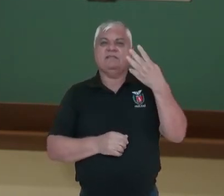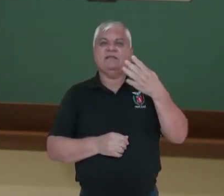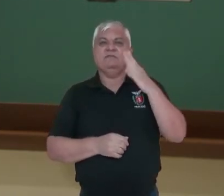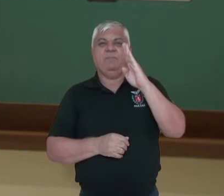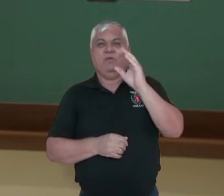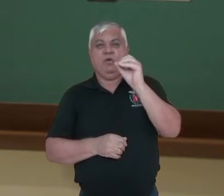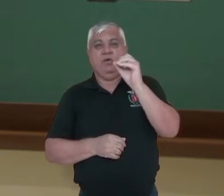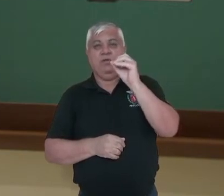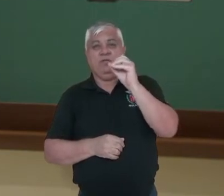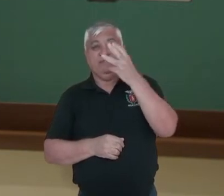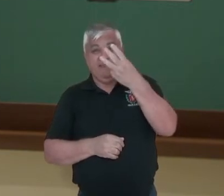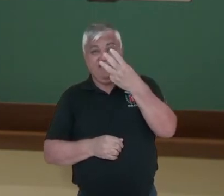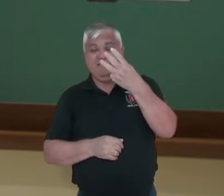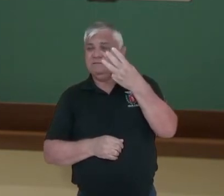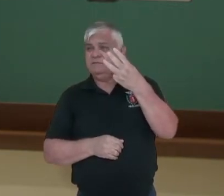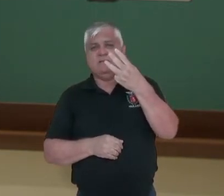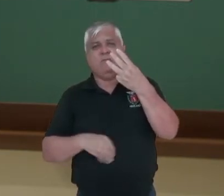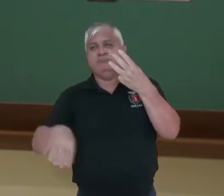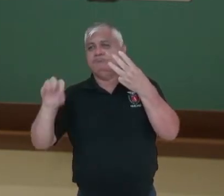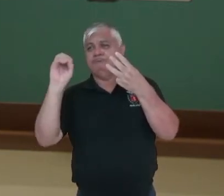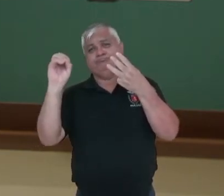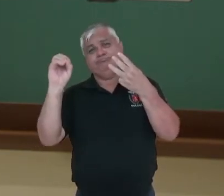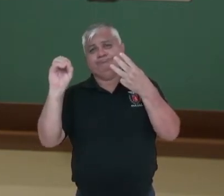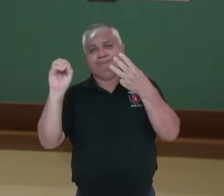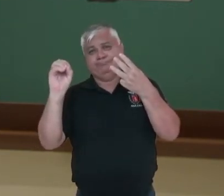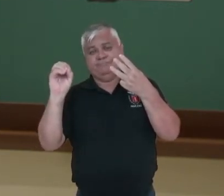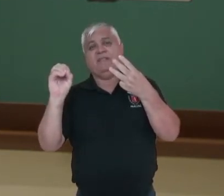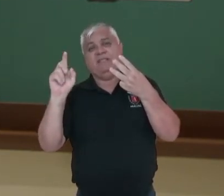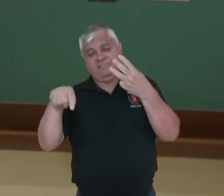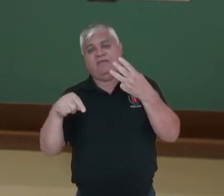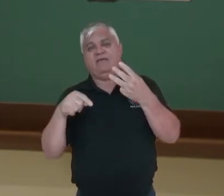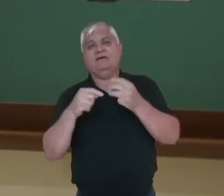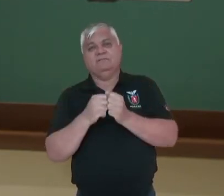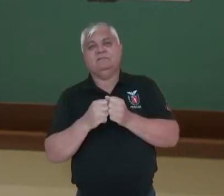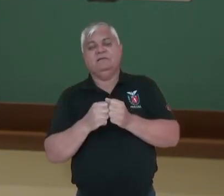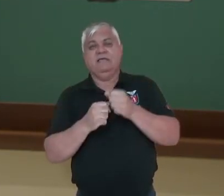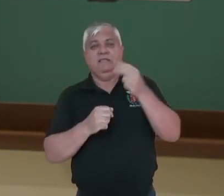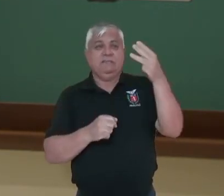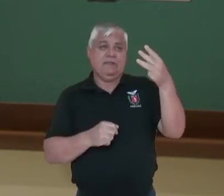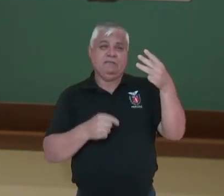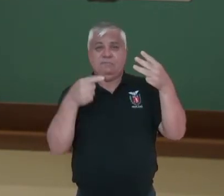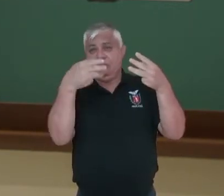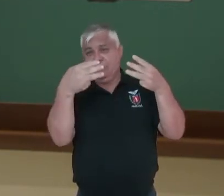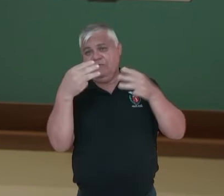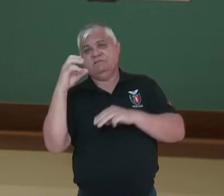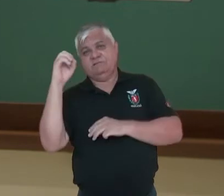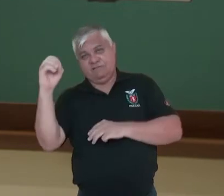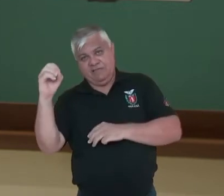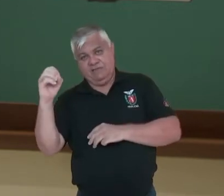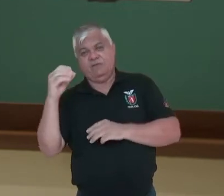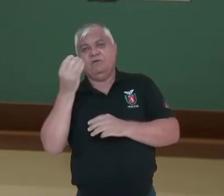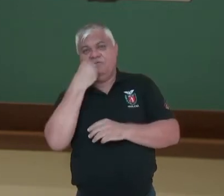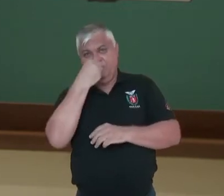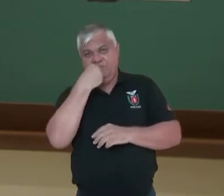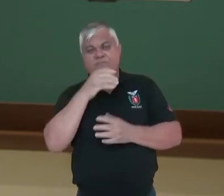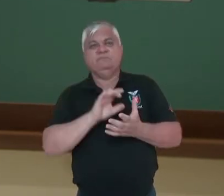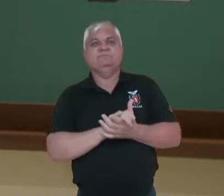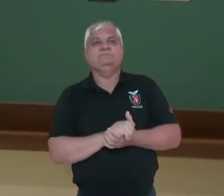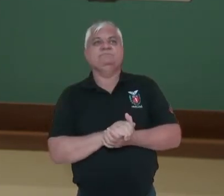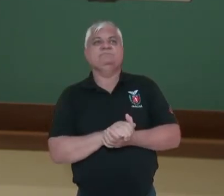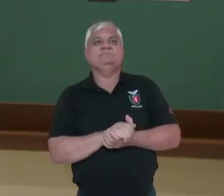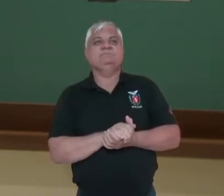H3PO3, tem 3 oxigênios e 3 hidrogênios, na regra aí a subtração dá 0, e aí ele vai ser um ácido fraco.